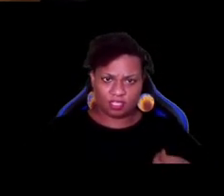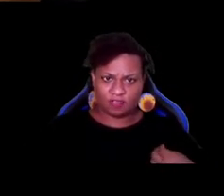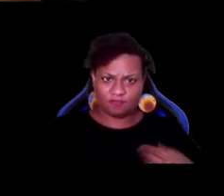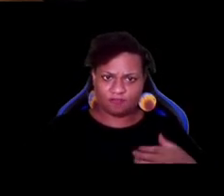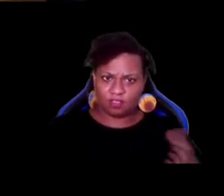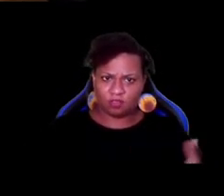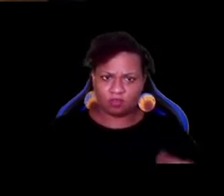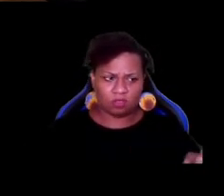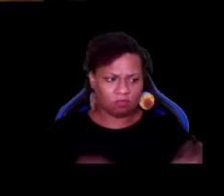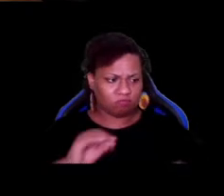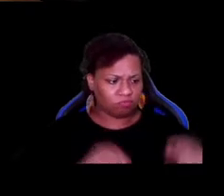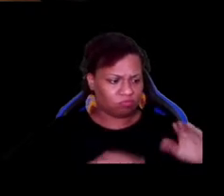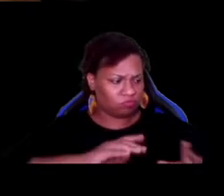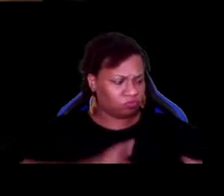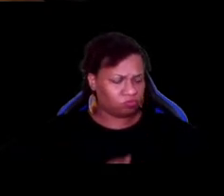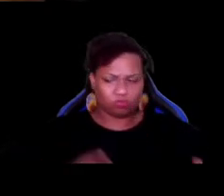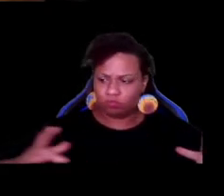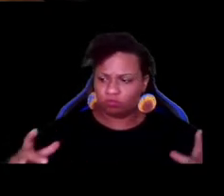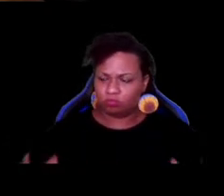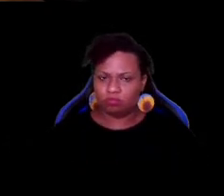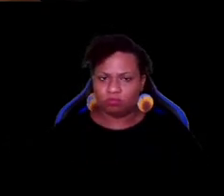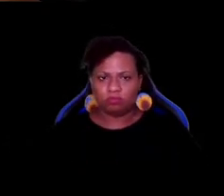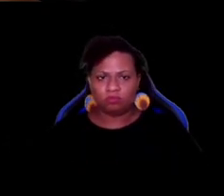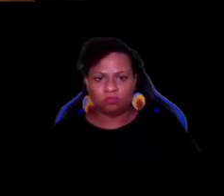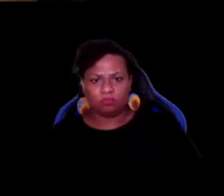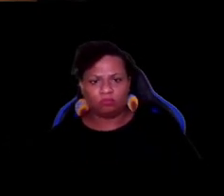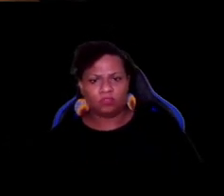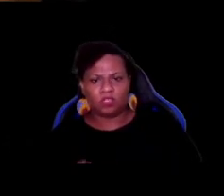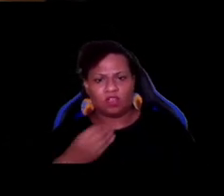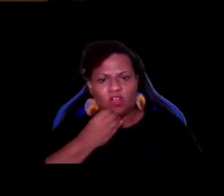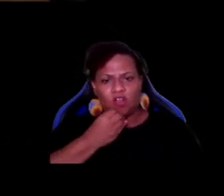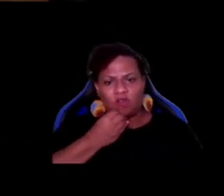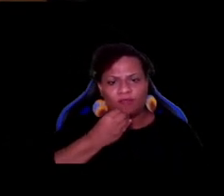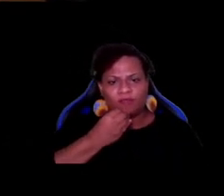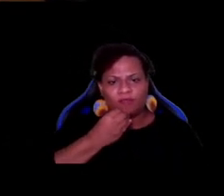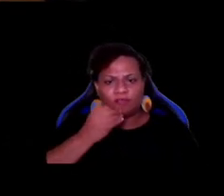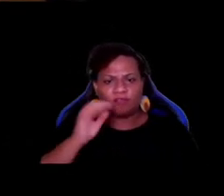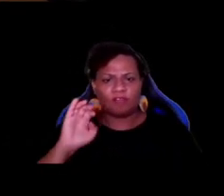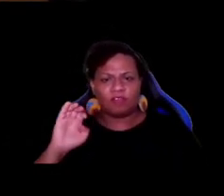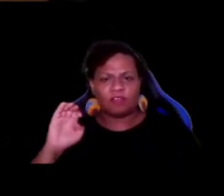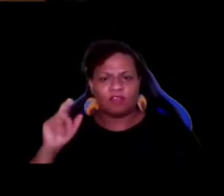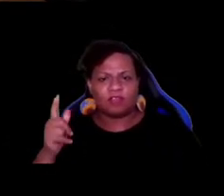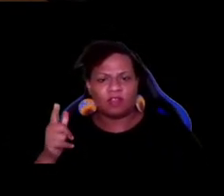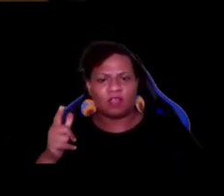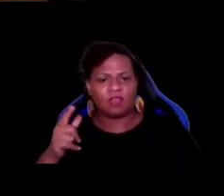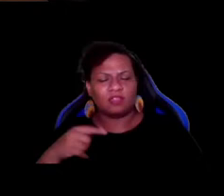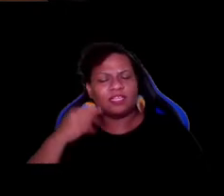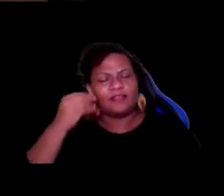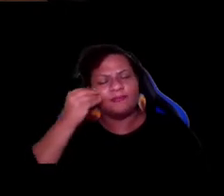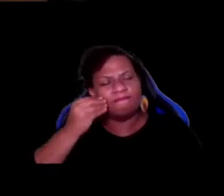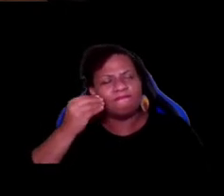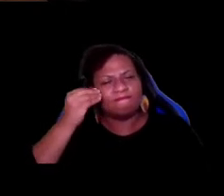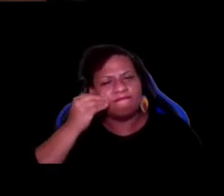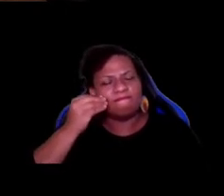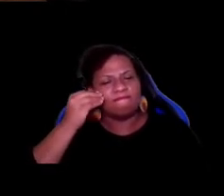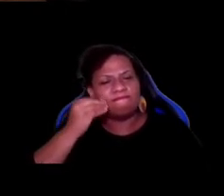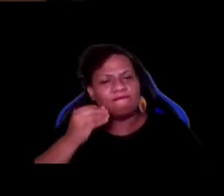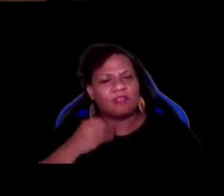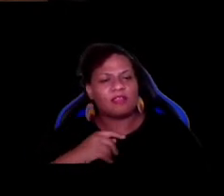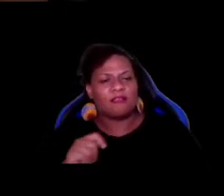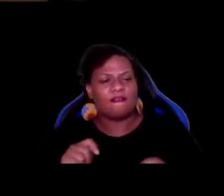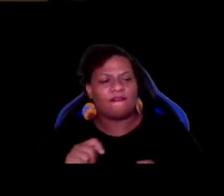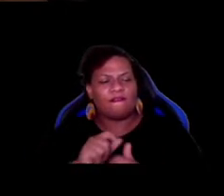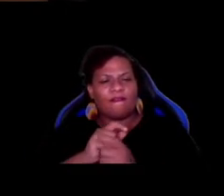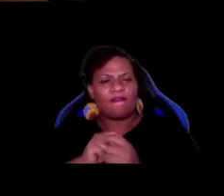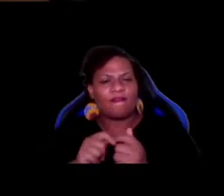tudo montado aí. E obviamente que depois vem aquela tentativa de querer boicotar ou